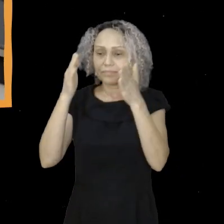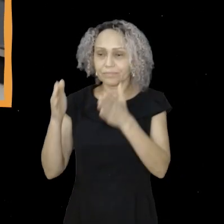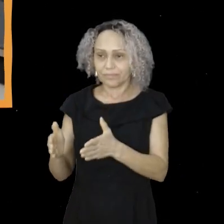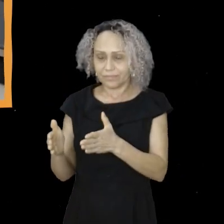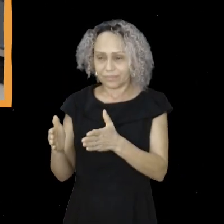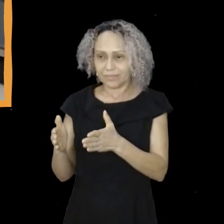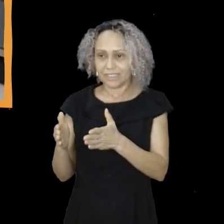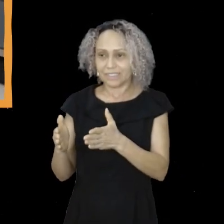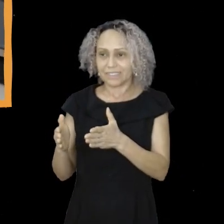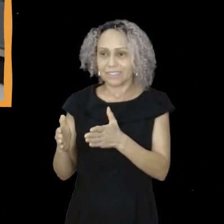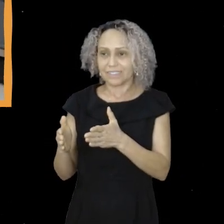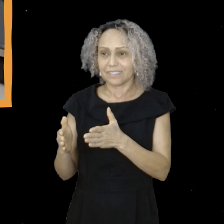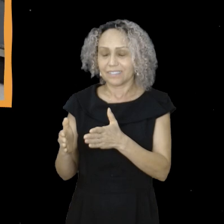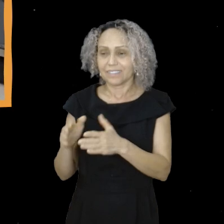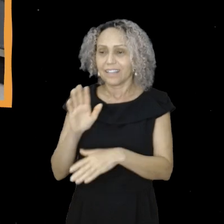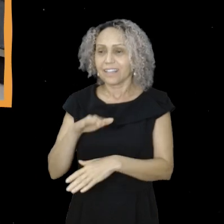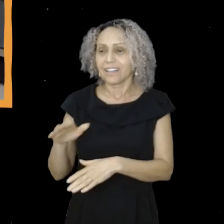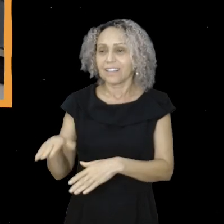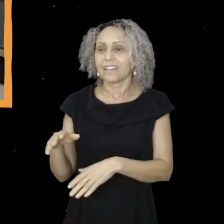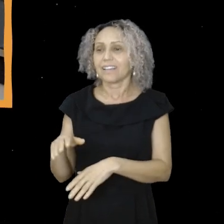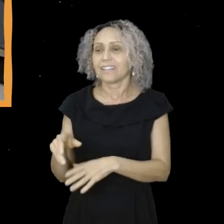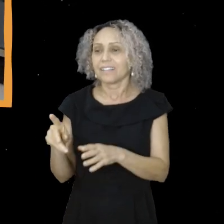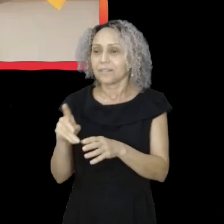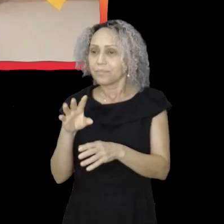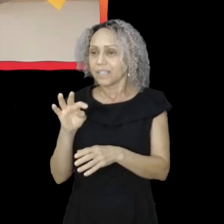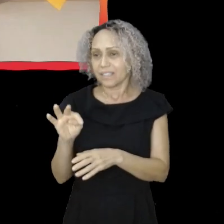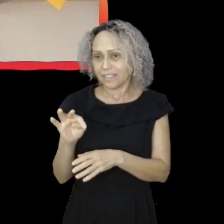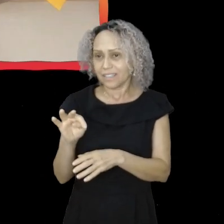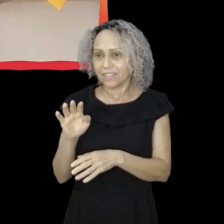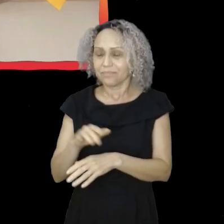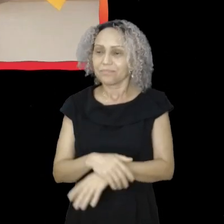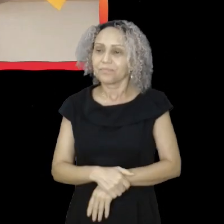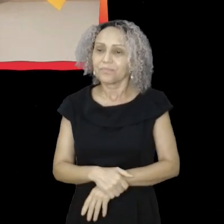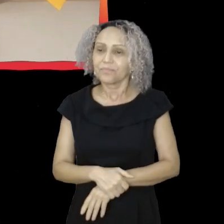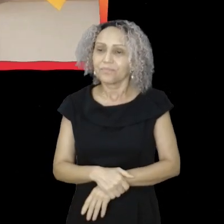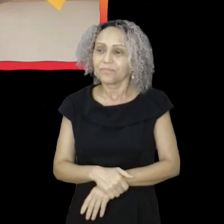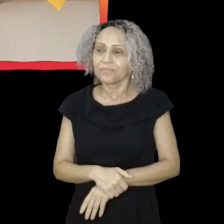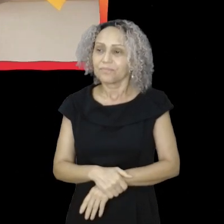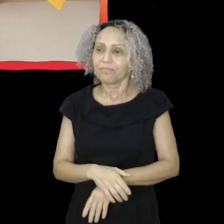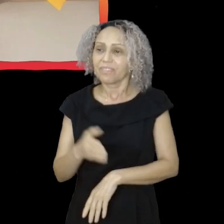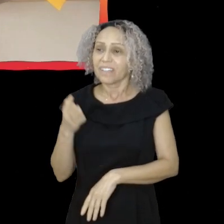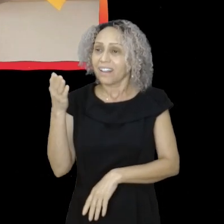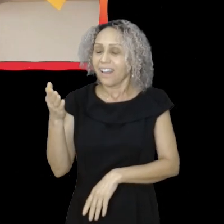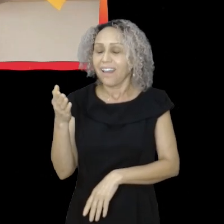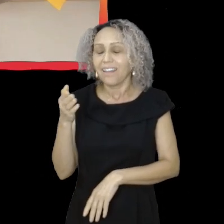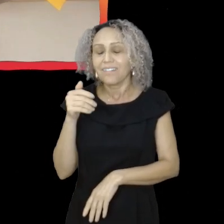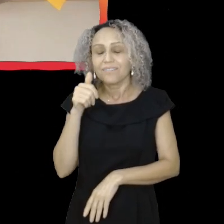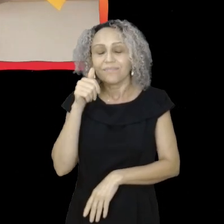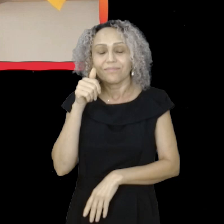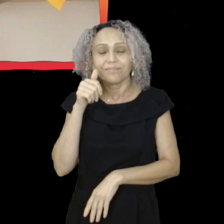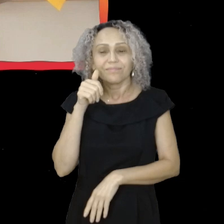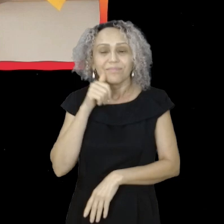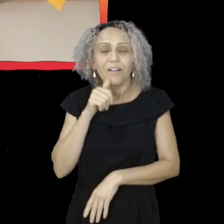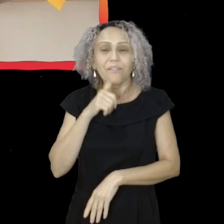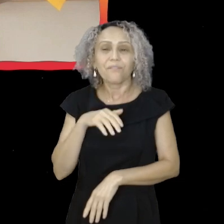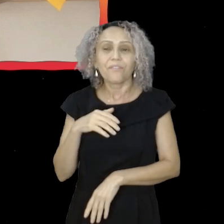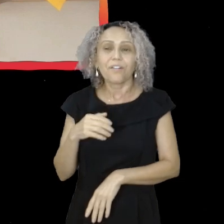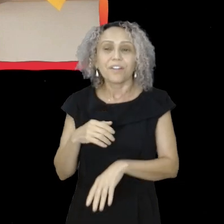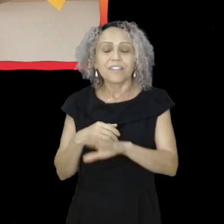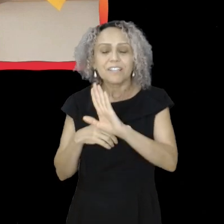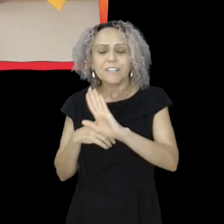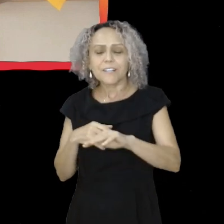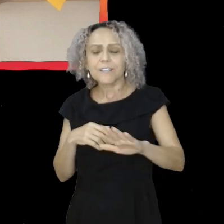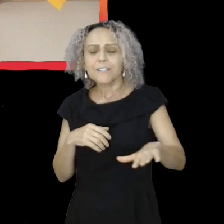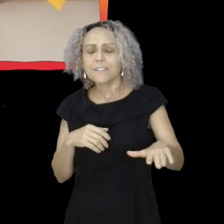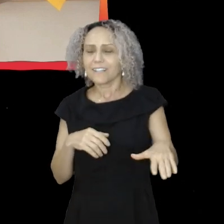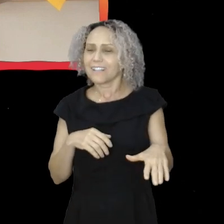Com a vereadora mais jovem já eleita em Belém, Pia Caminha. Que foi criança petistíssima. E a gente tem como provar.